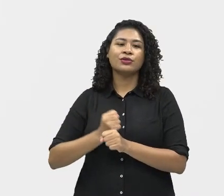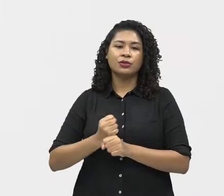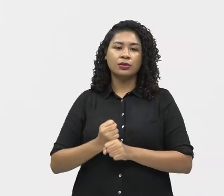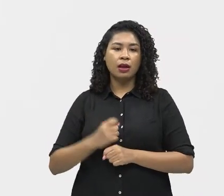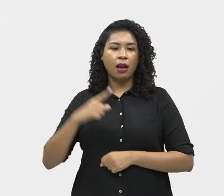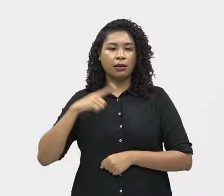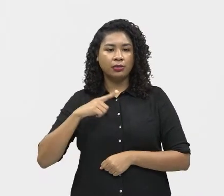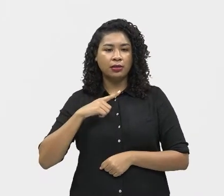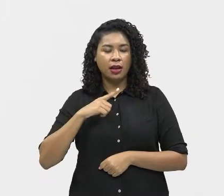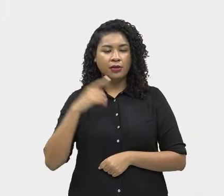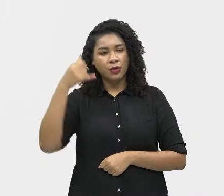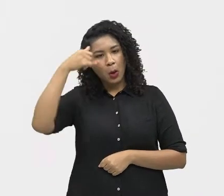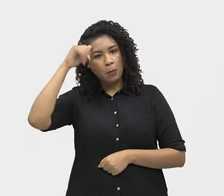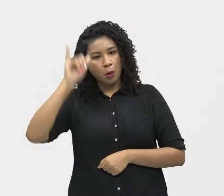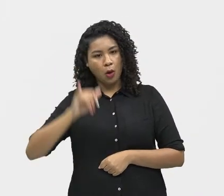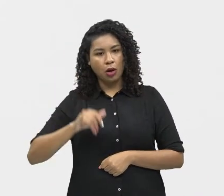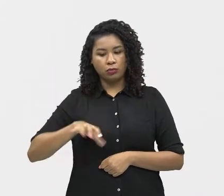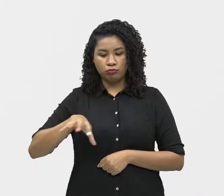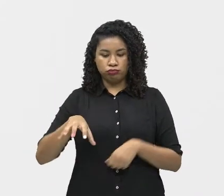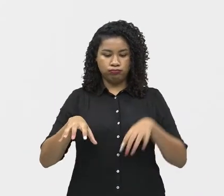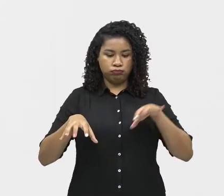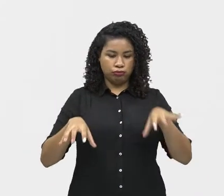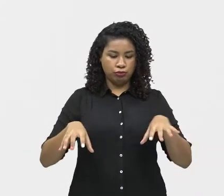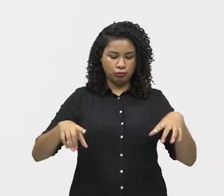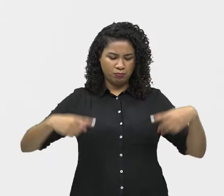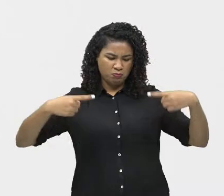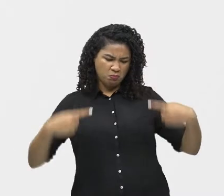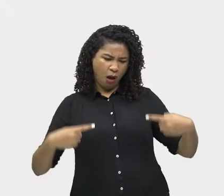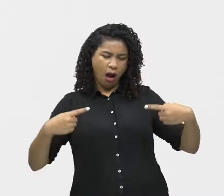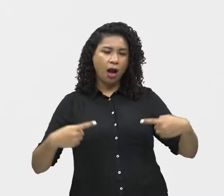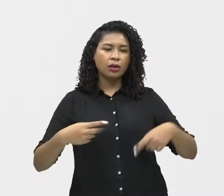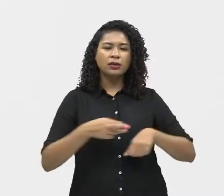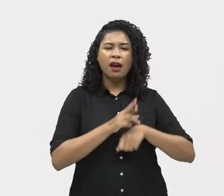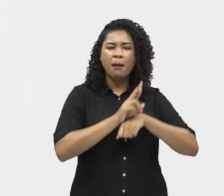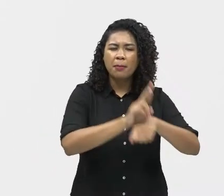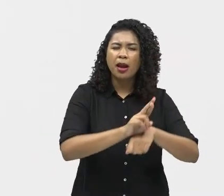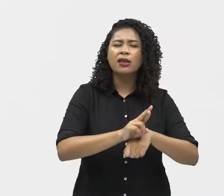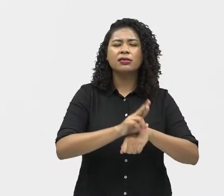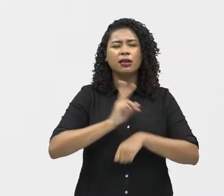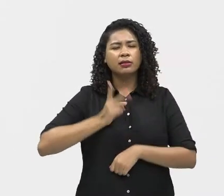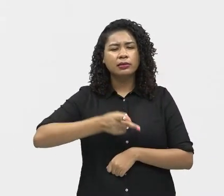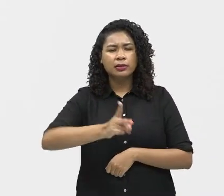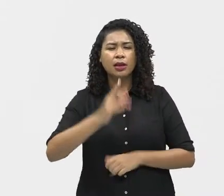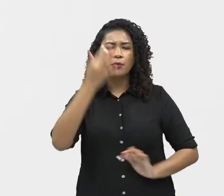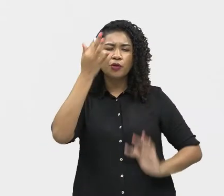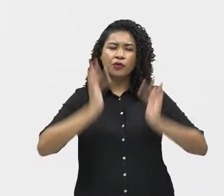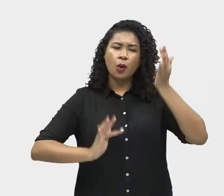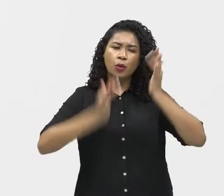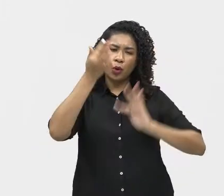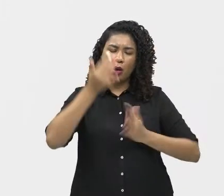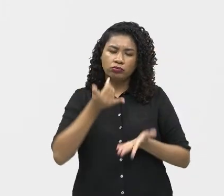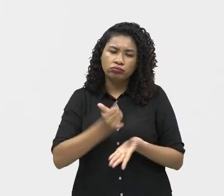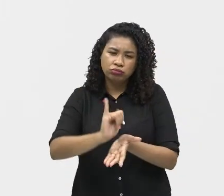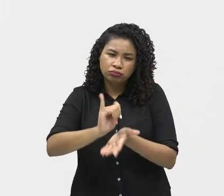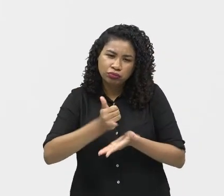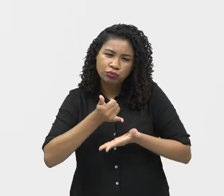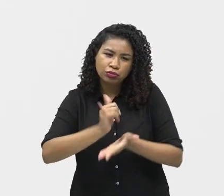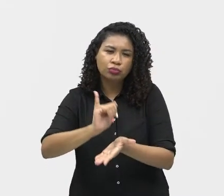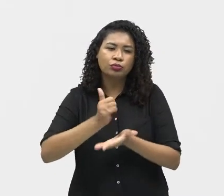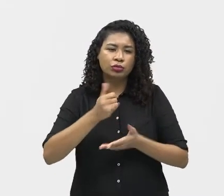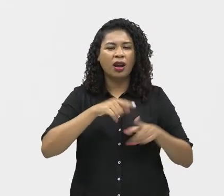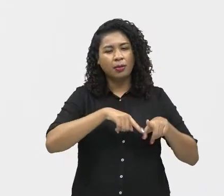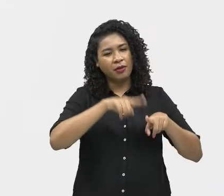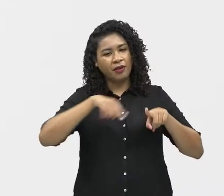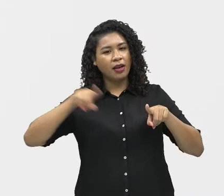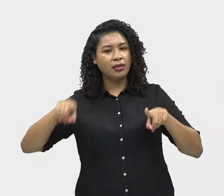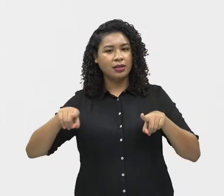dois grandes grupos, os bois, começaram a representar nas ruas de Parintins o folclore do boi bumbá, uma variação do